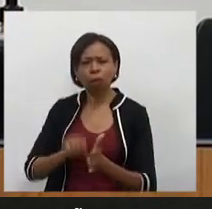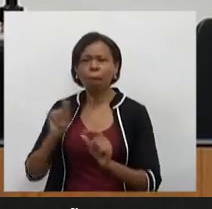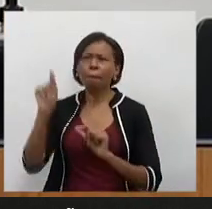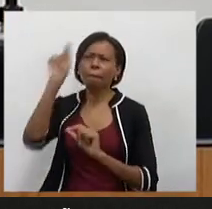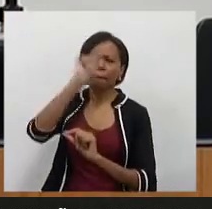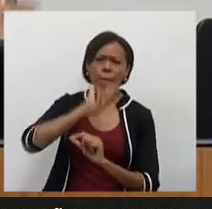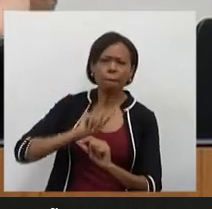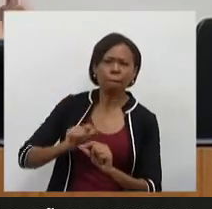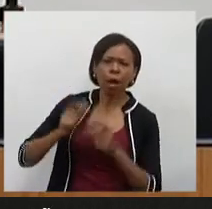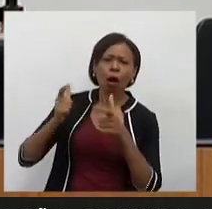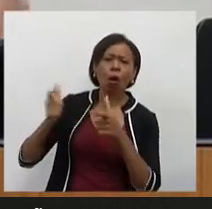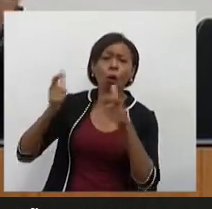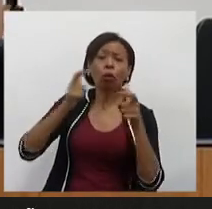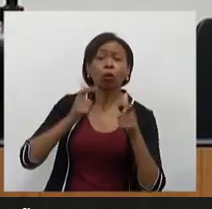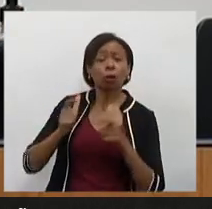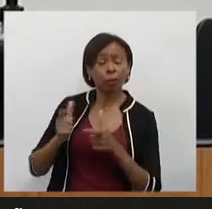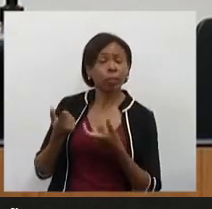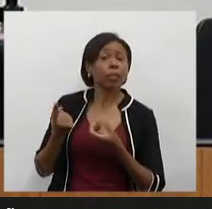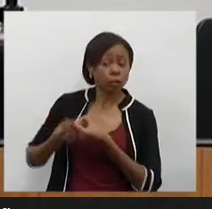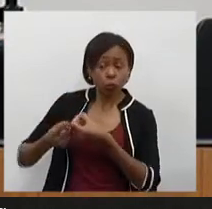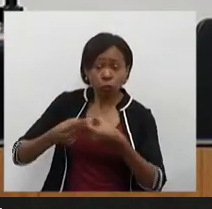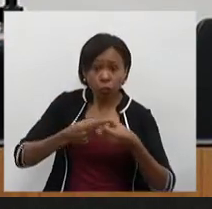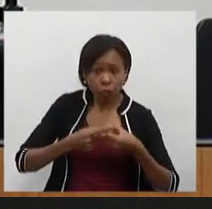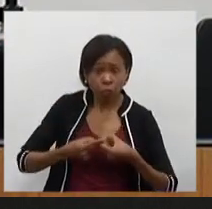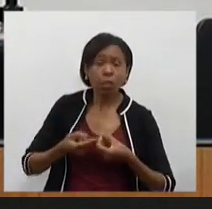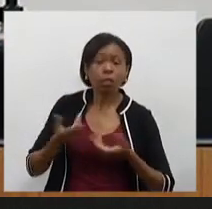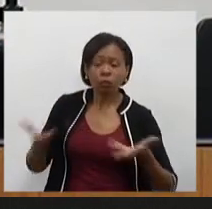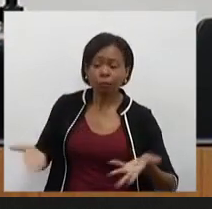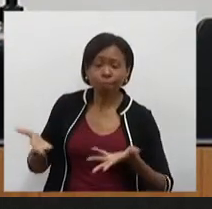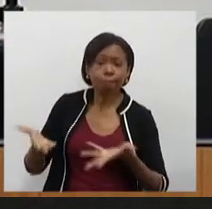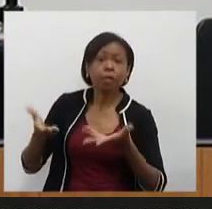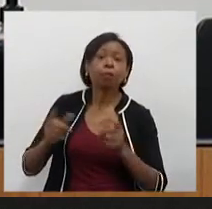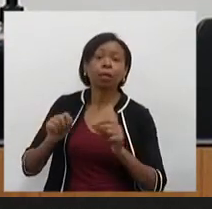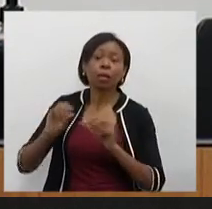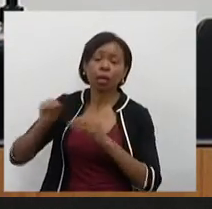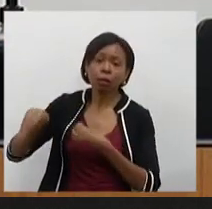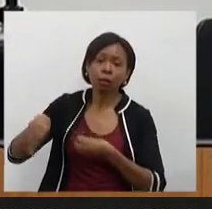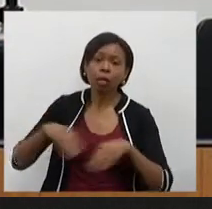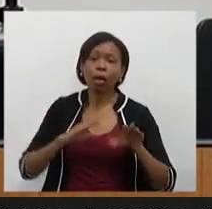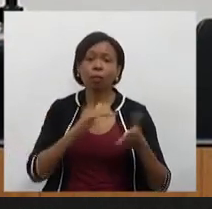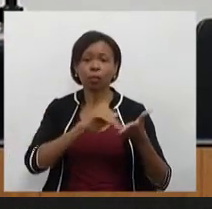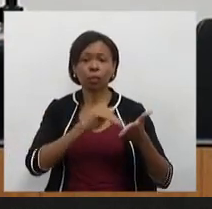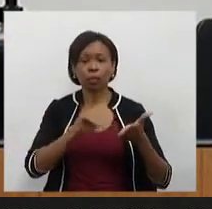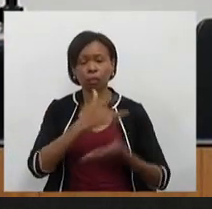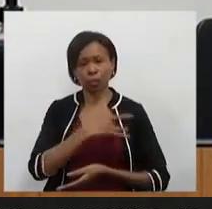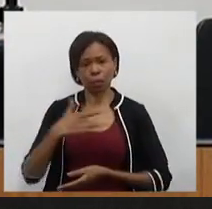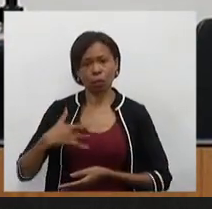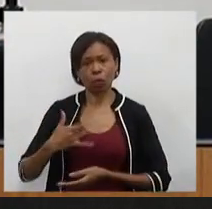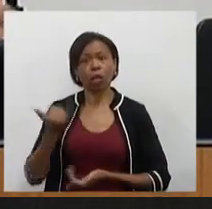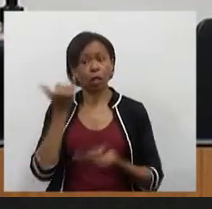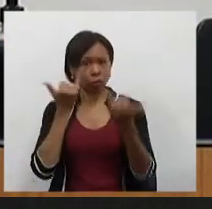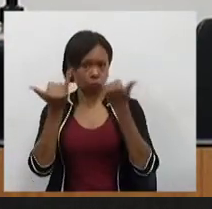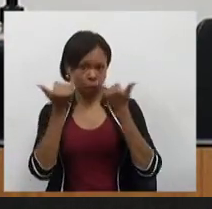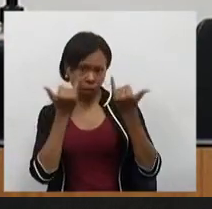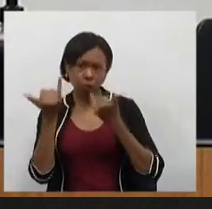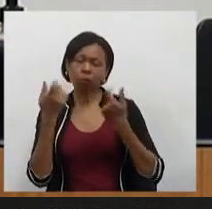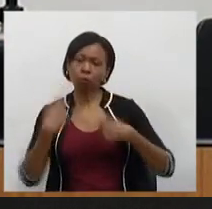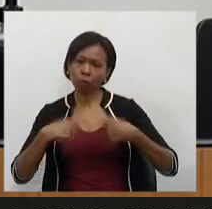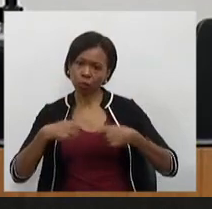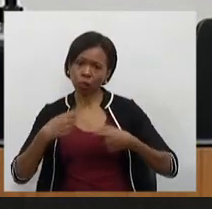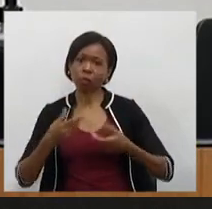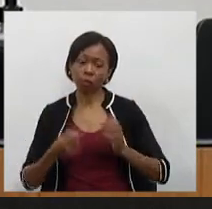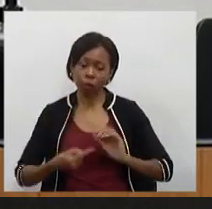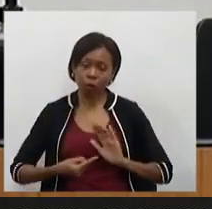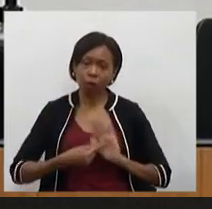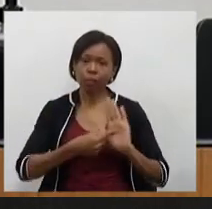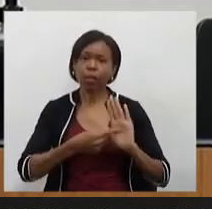os municípios para repassar para a Secretaria de Estado de Saúde essas informações, para que sejam levadas até